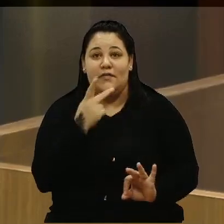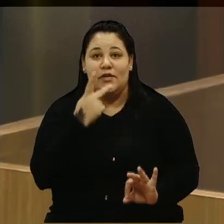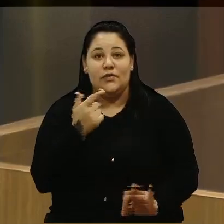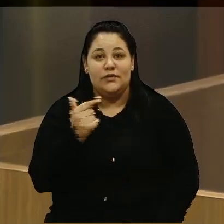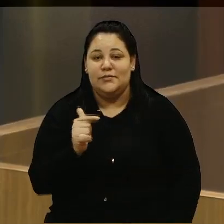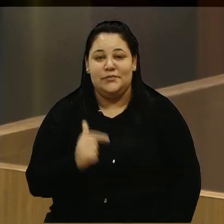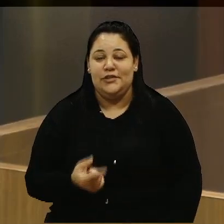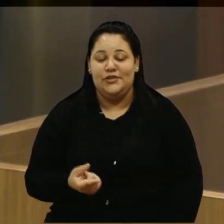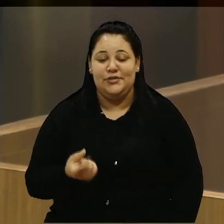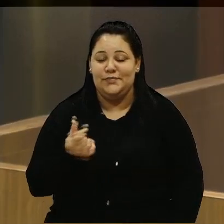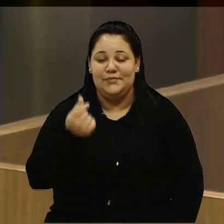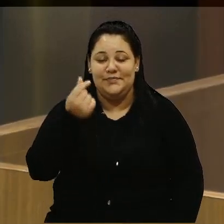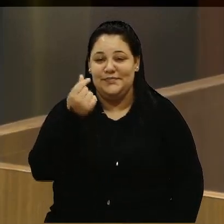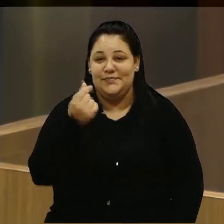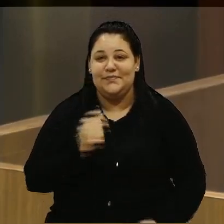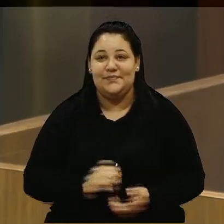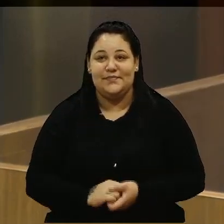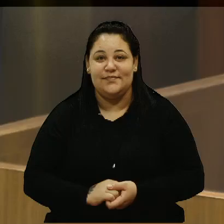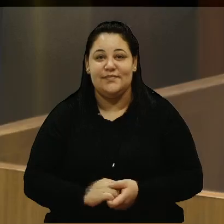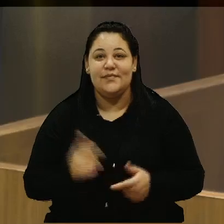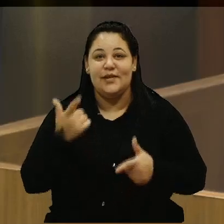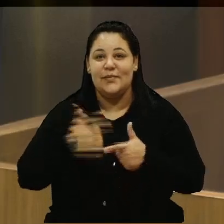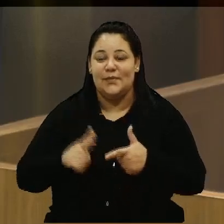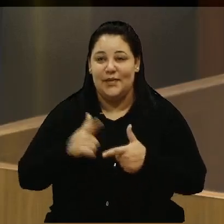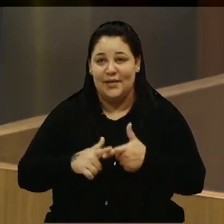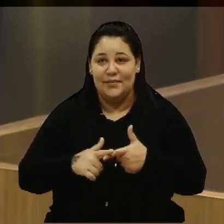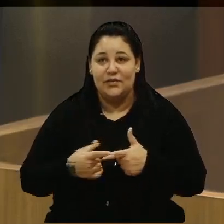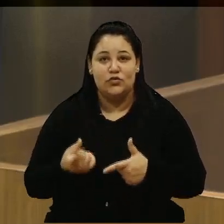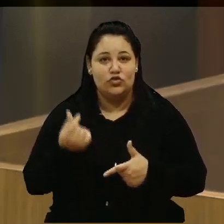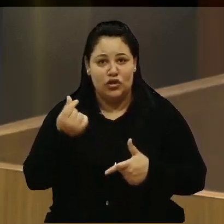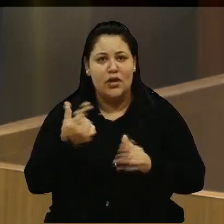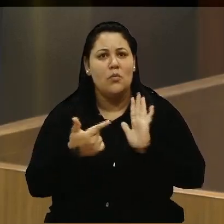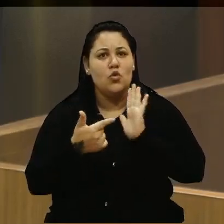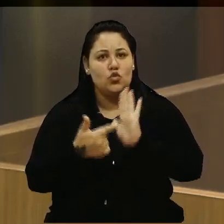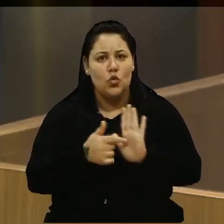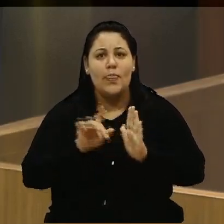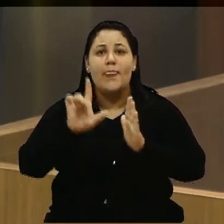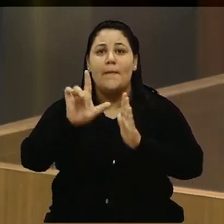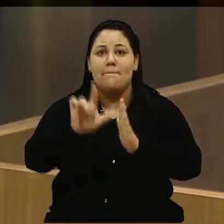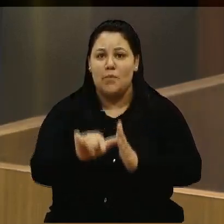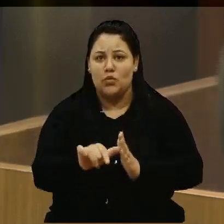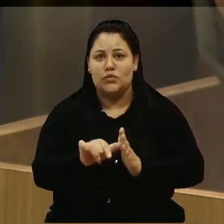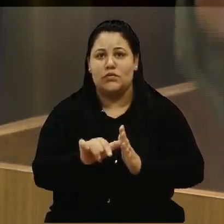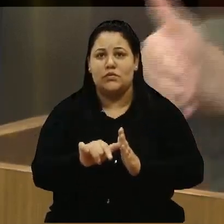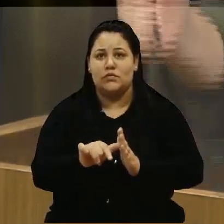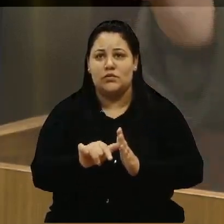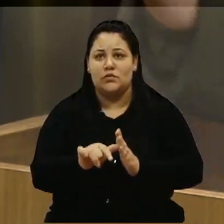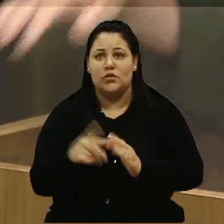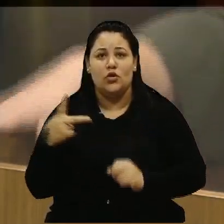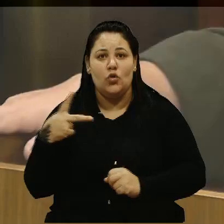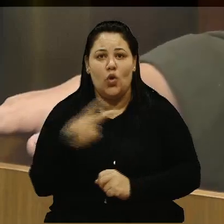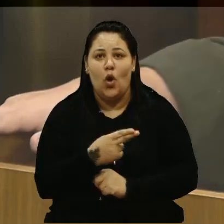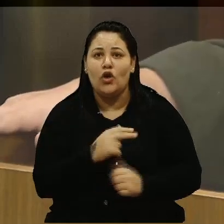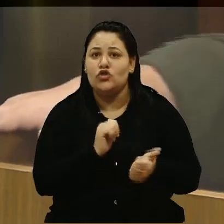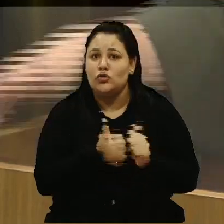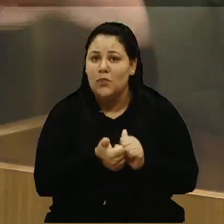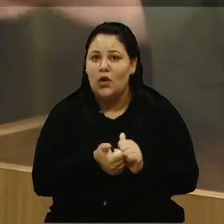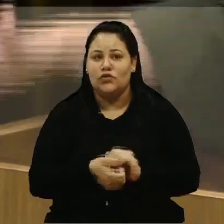dinheiro. O problema do dinheiro apareceu depois do corte do